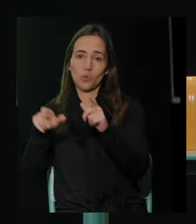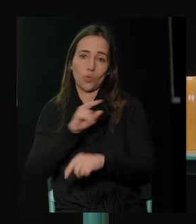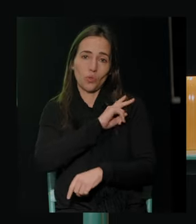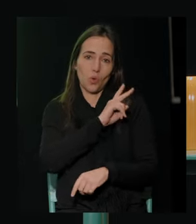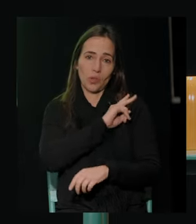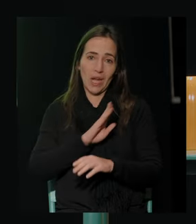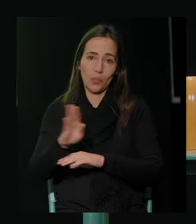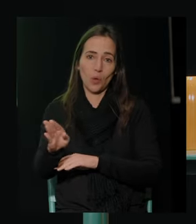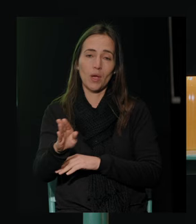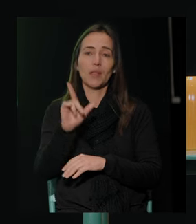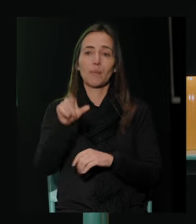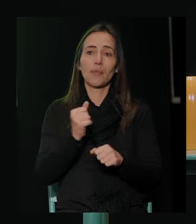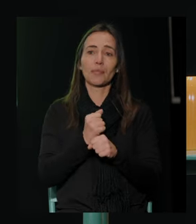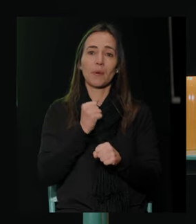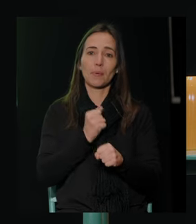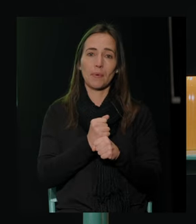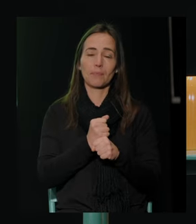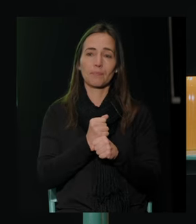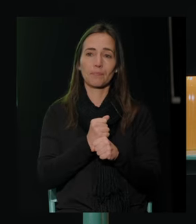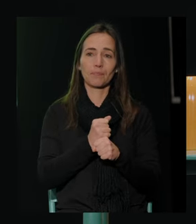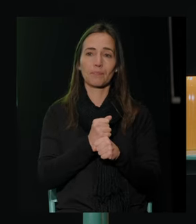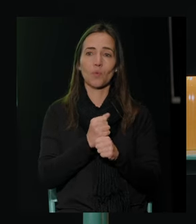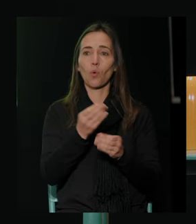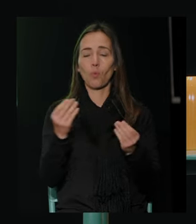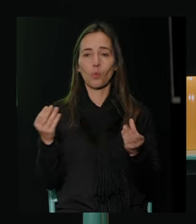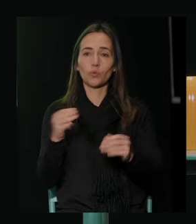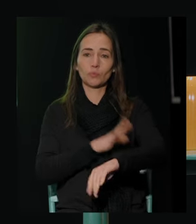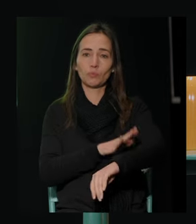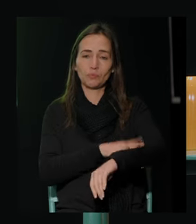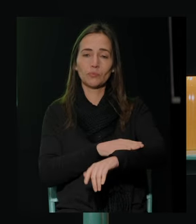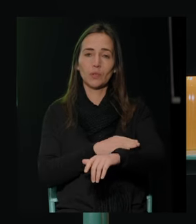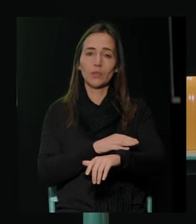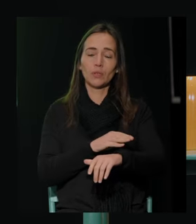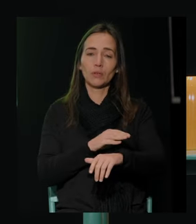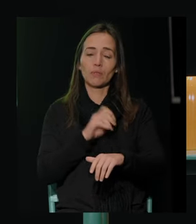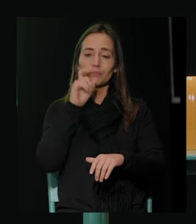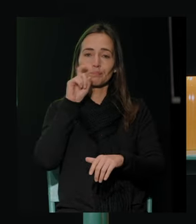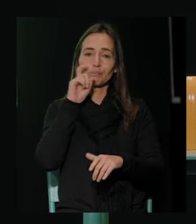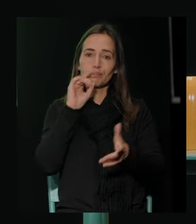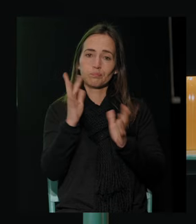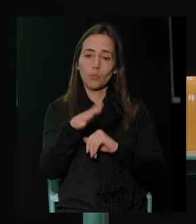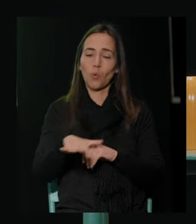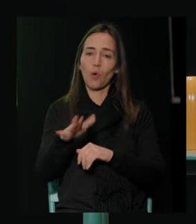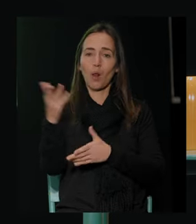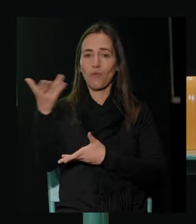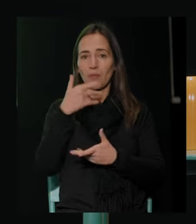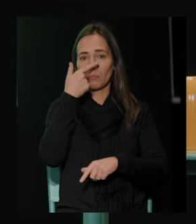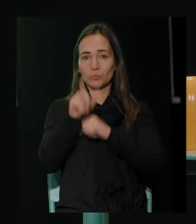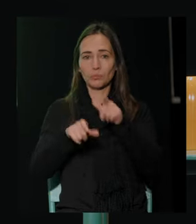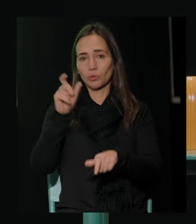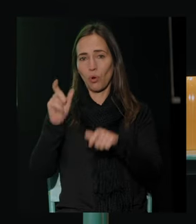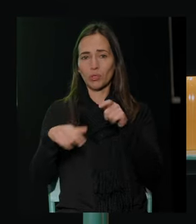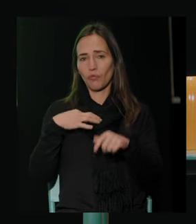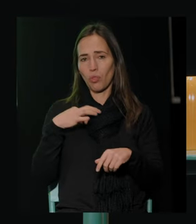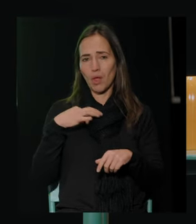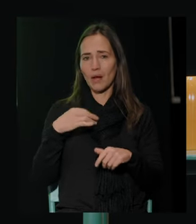E além disso, trabalhamos com muitas ações de restauro ecológico no terreno, onde convidamos voluntários de todas as